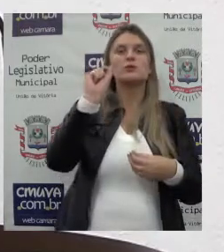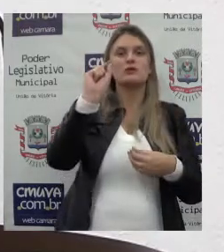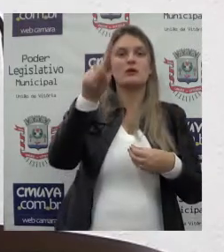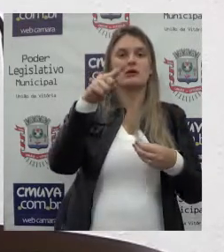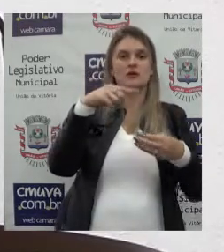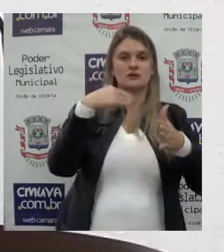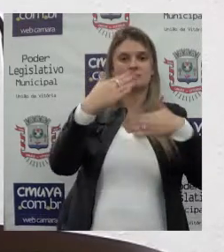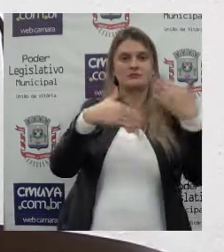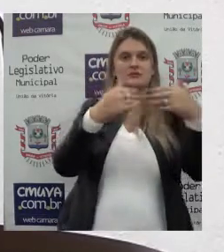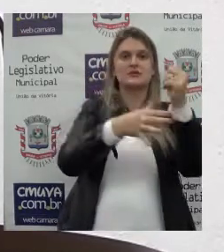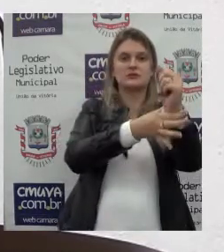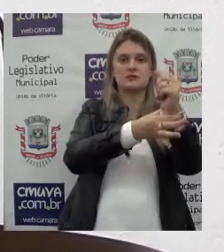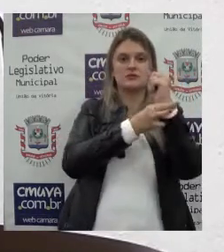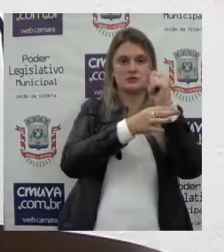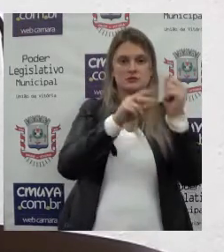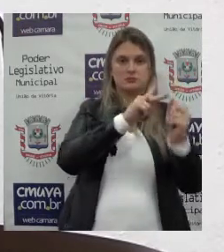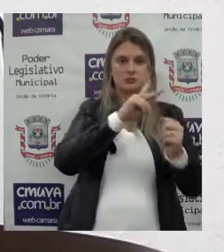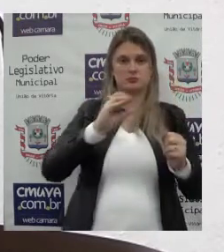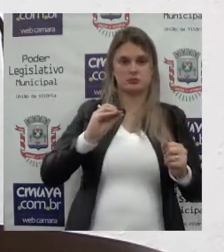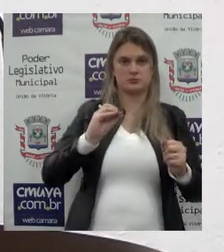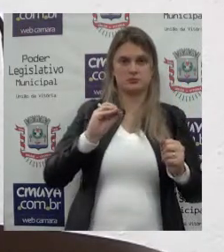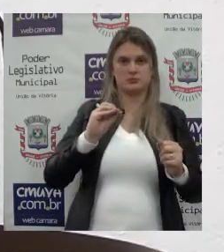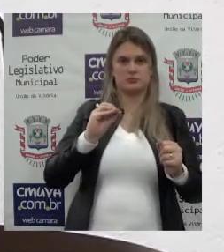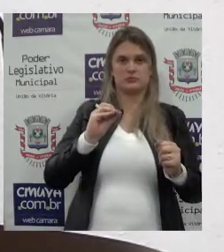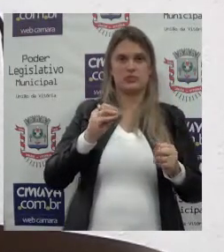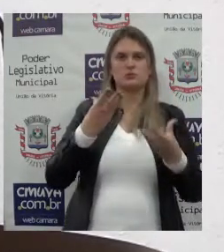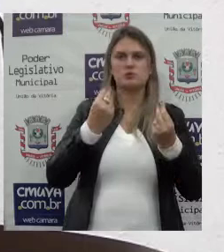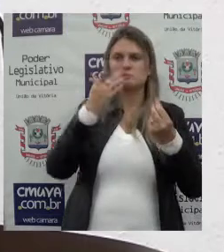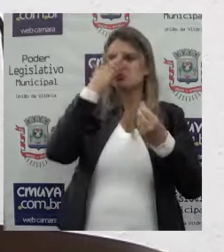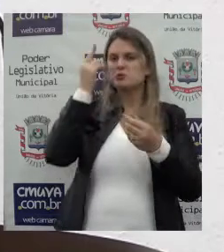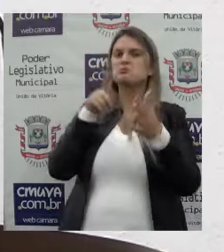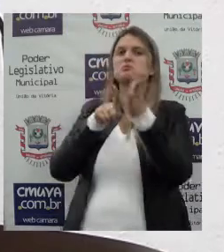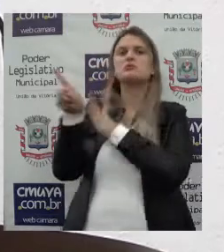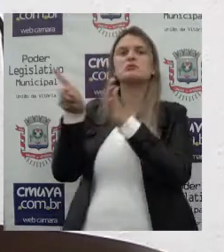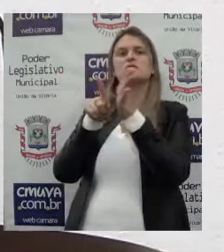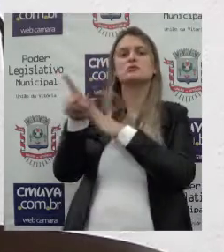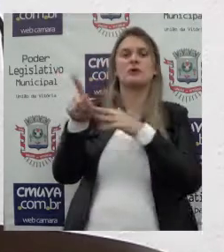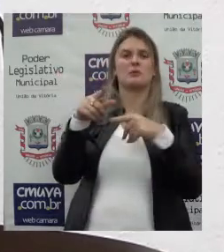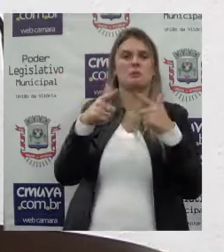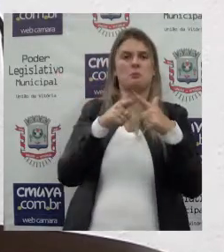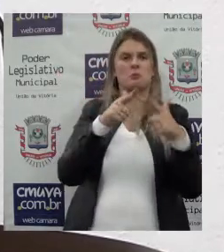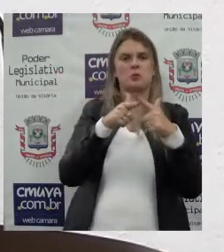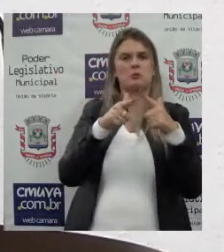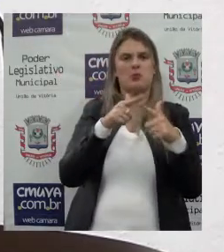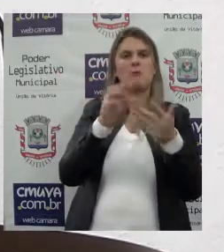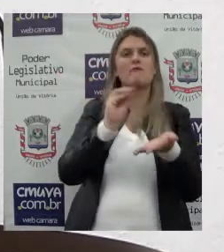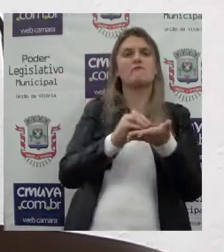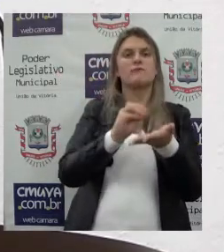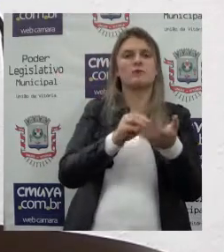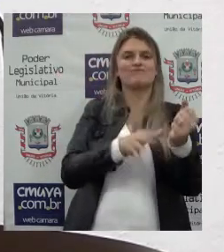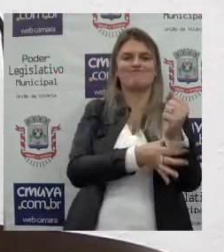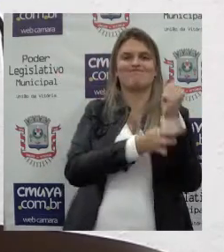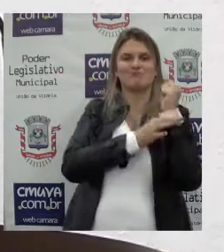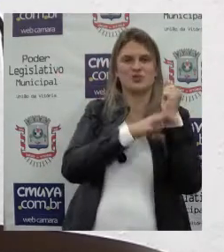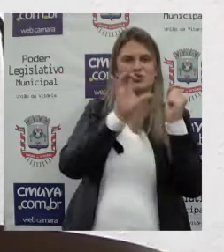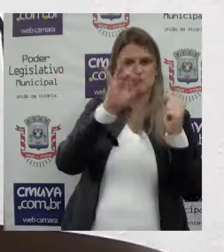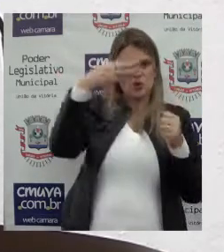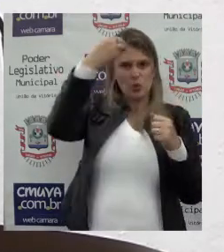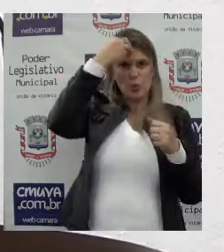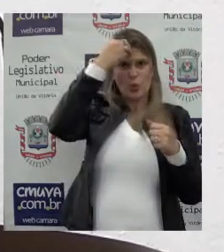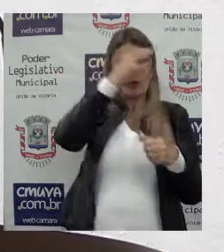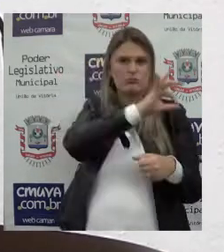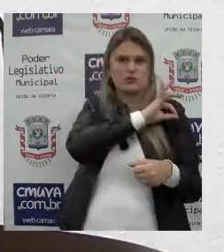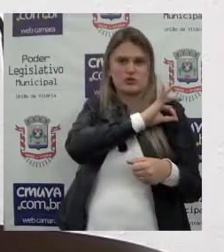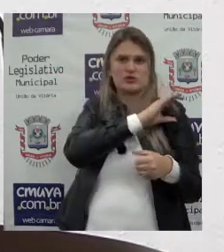entendimento sobre o que é o processo de segurança pública. Questiona-se muito que o problema da